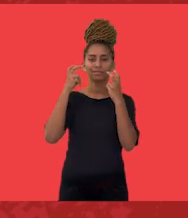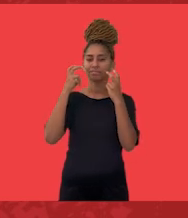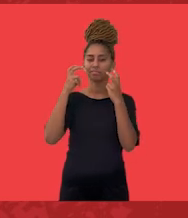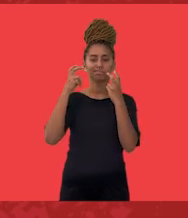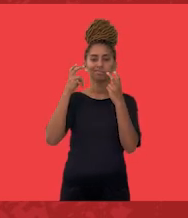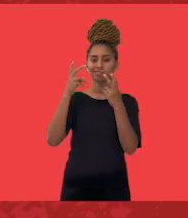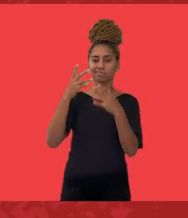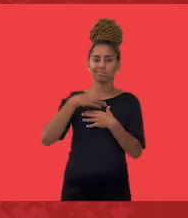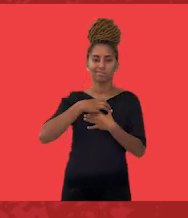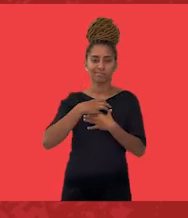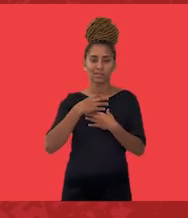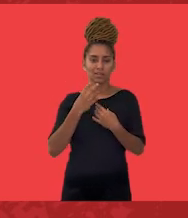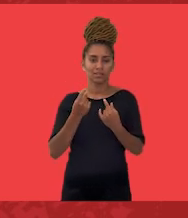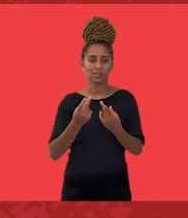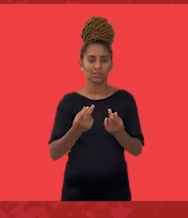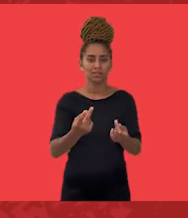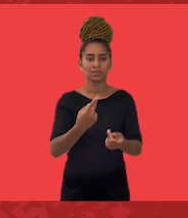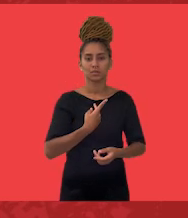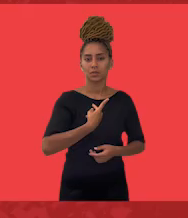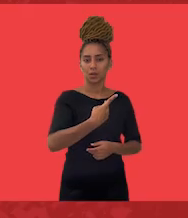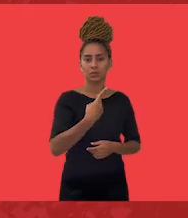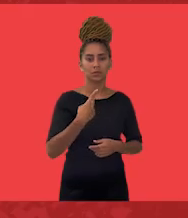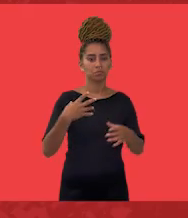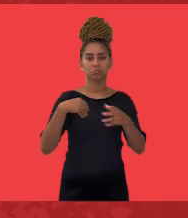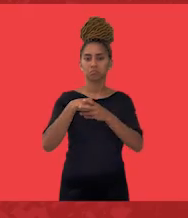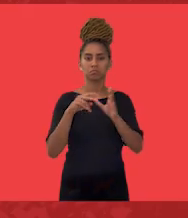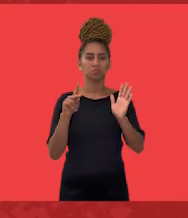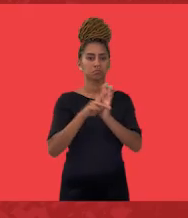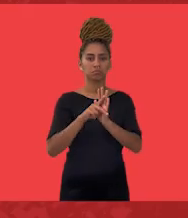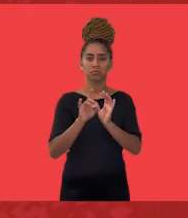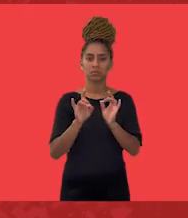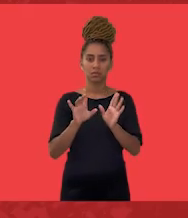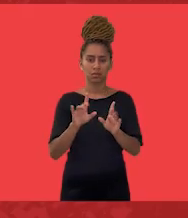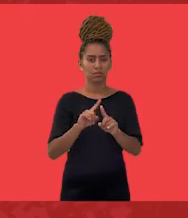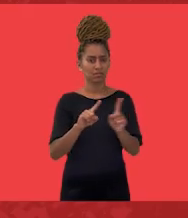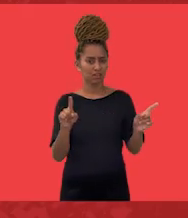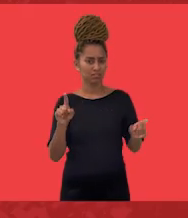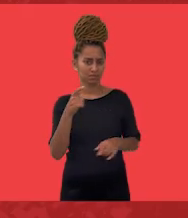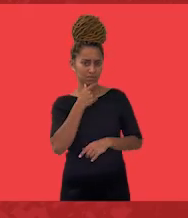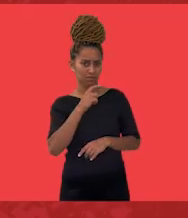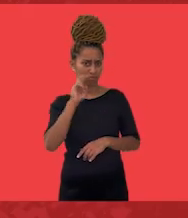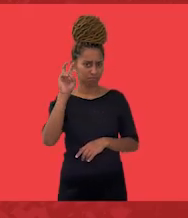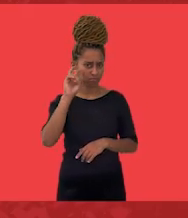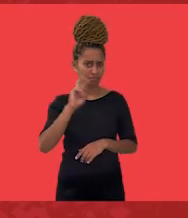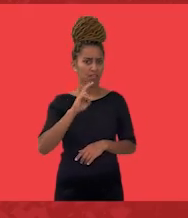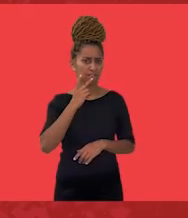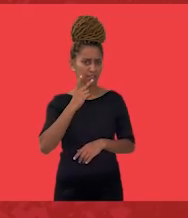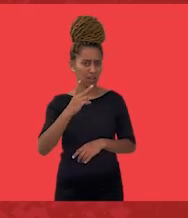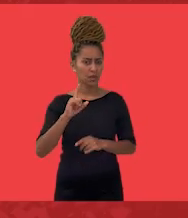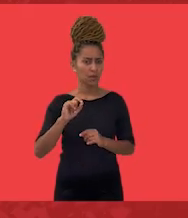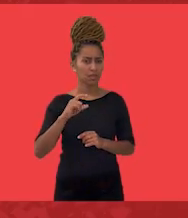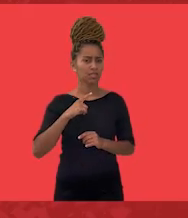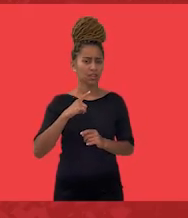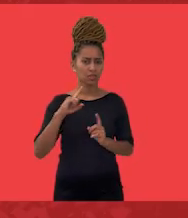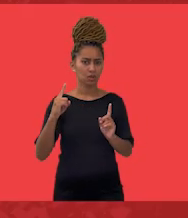Não aprendi a dizer adeus. Por isso me demoro em cada letra, motivo de